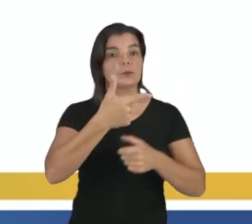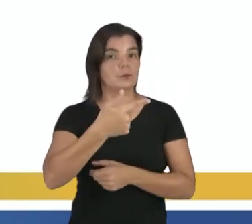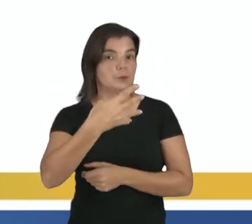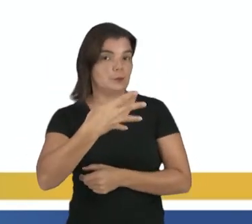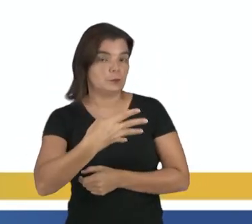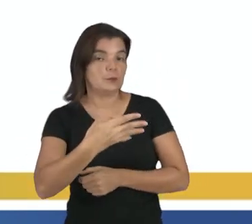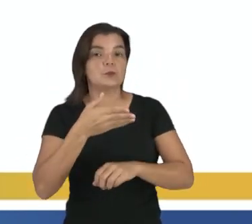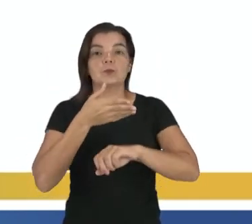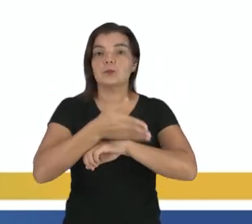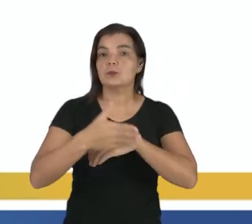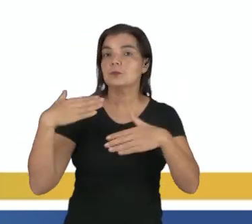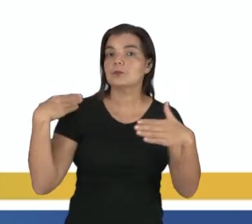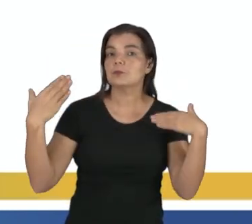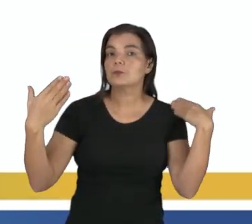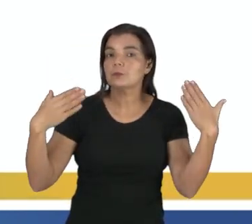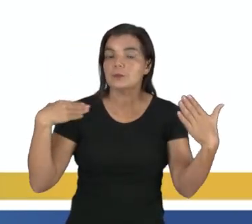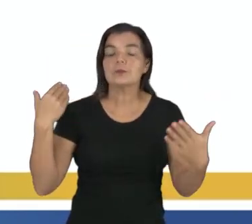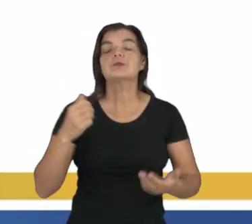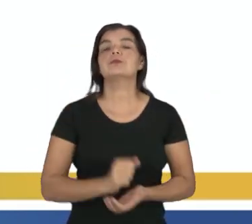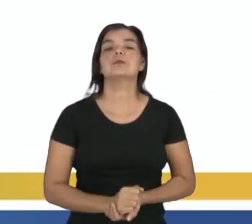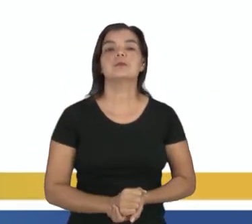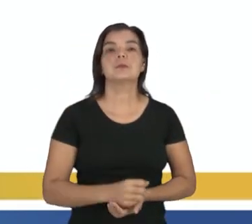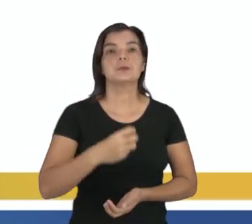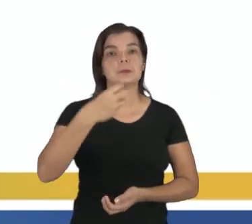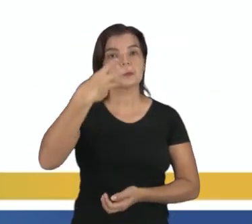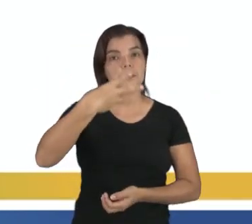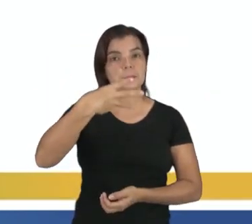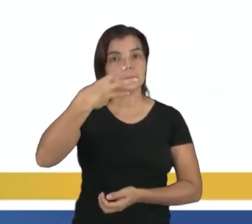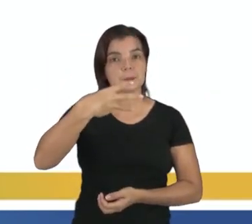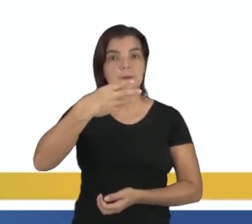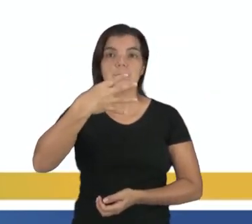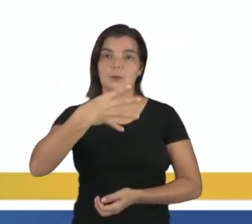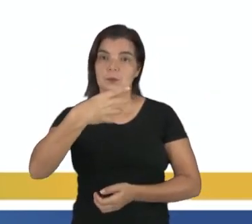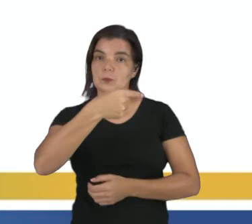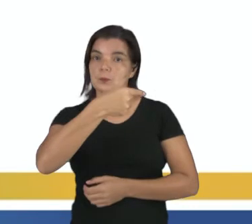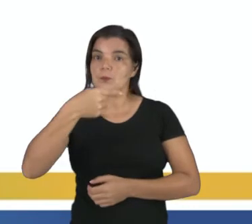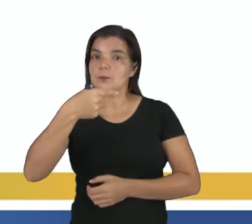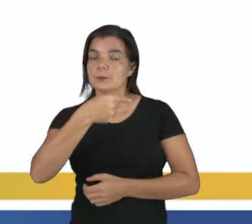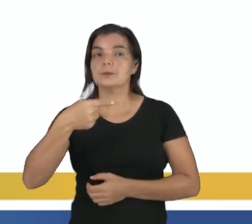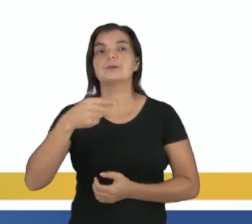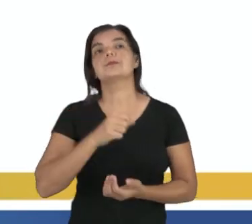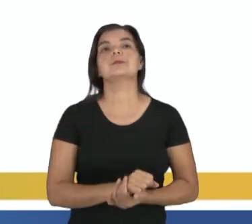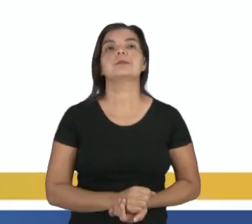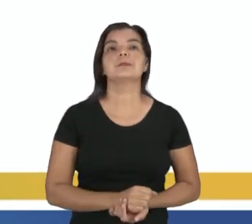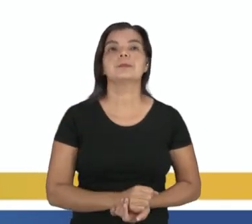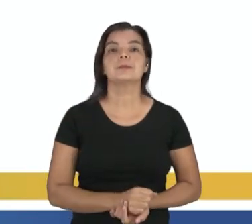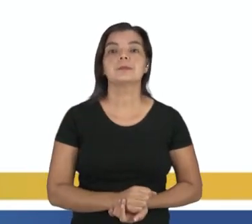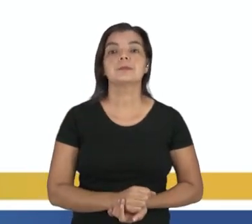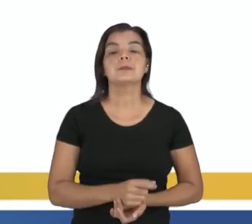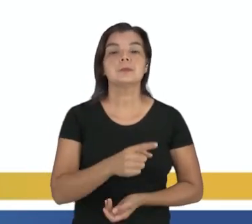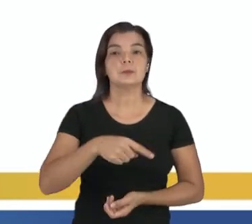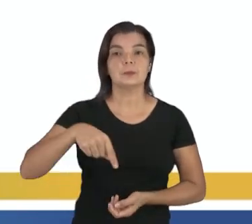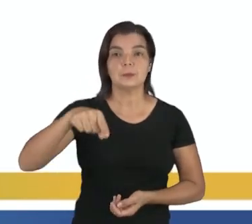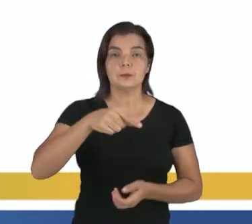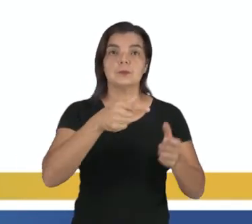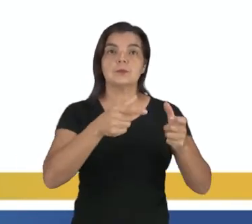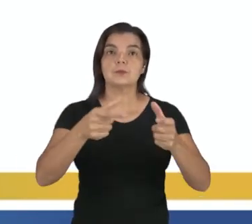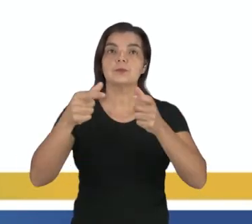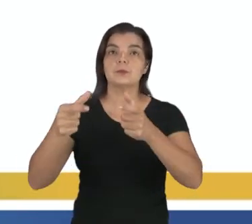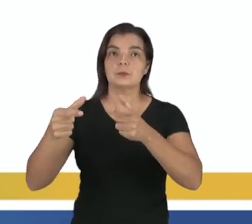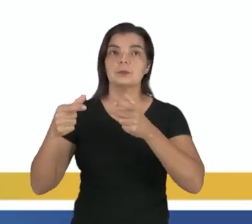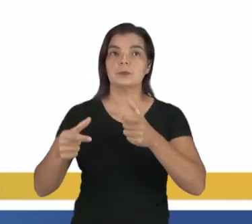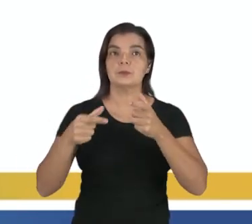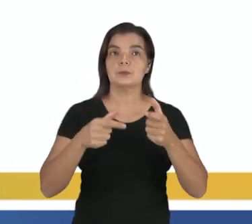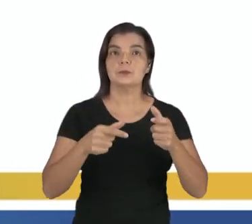turísticos, na terceira e quarta linhas, observem a frase destacada. Esses lugares